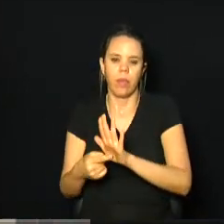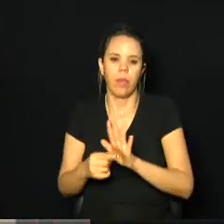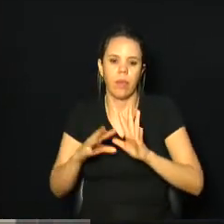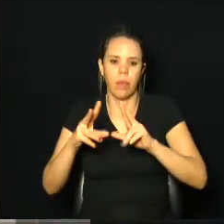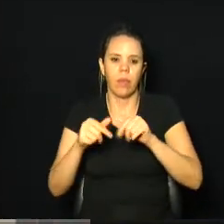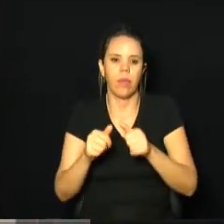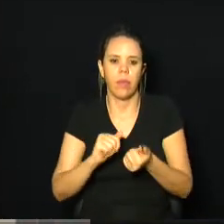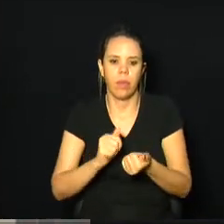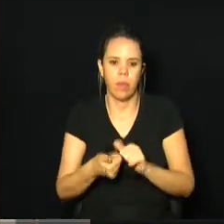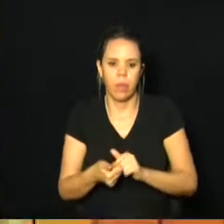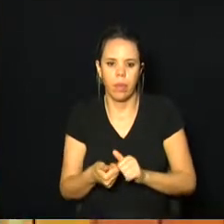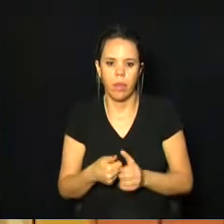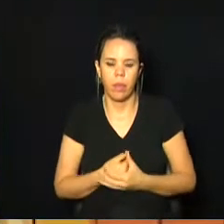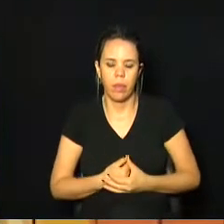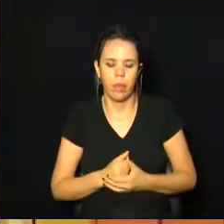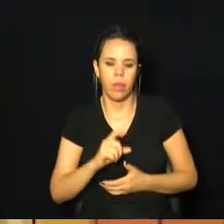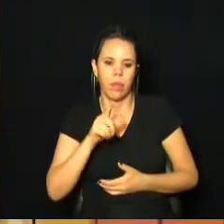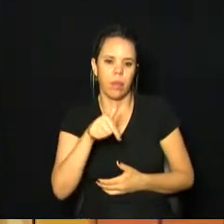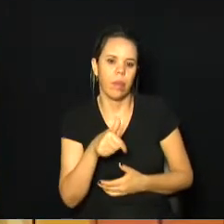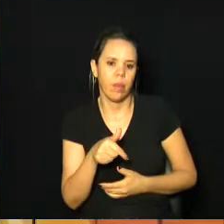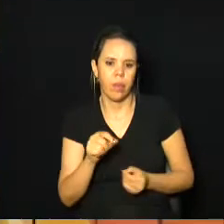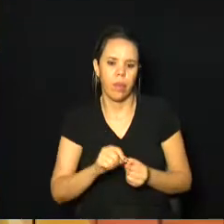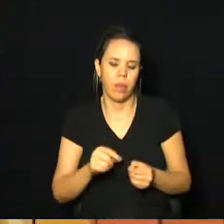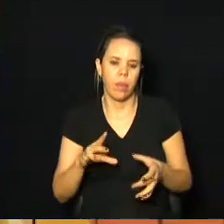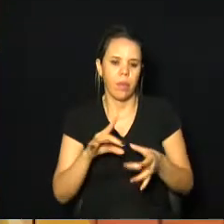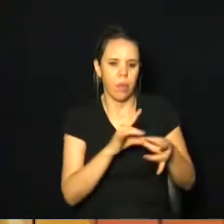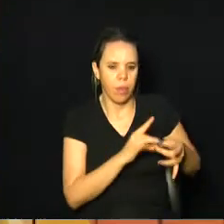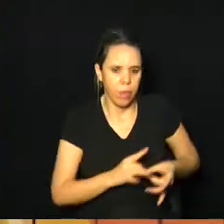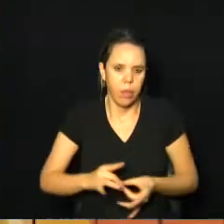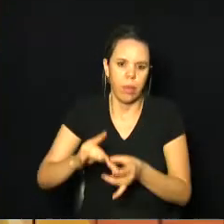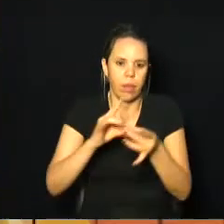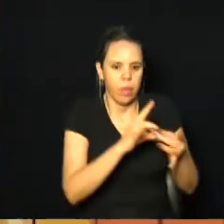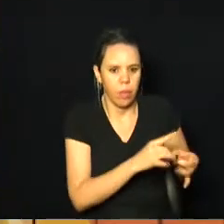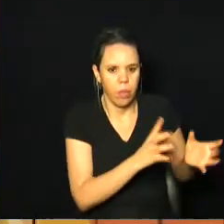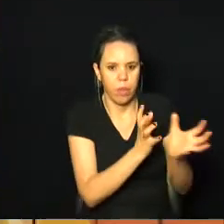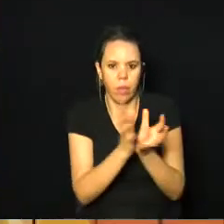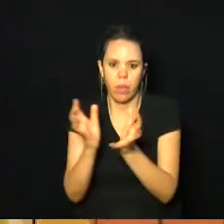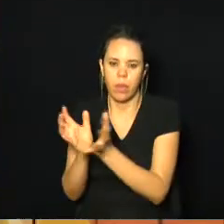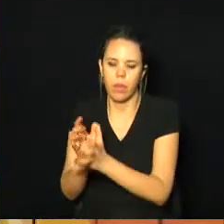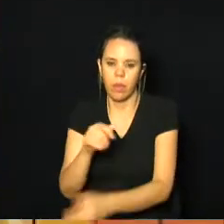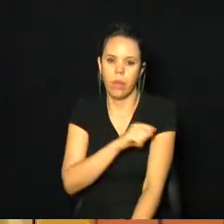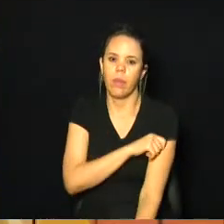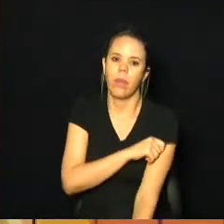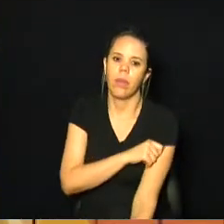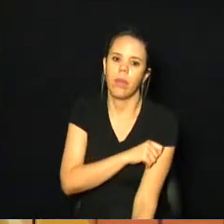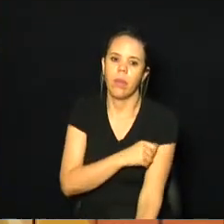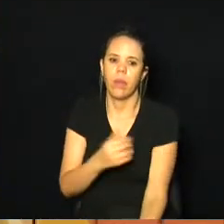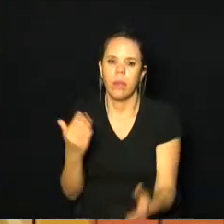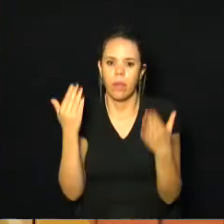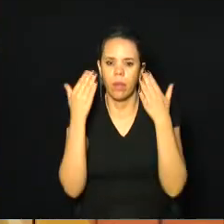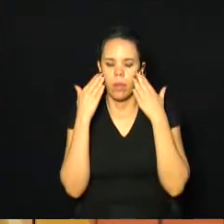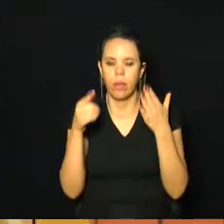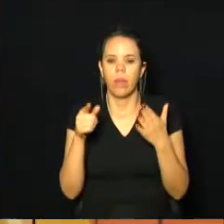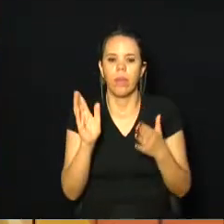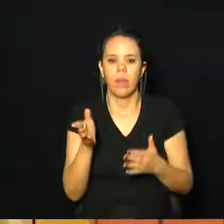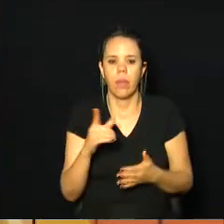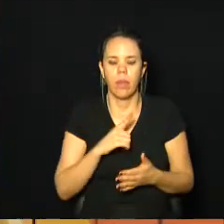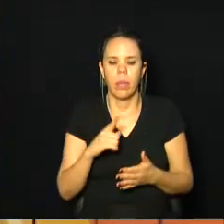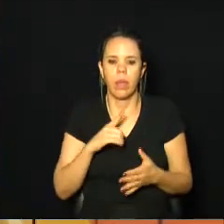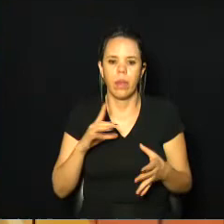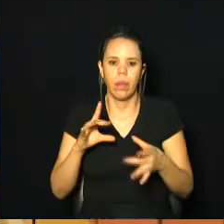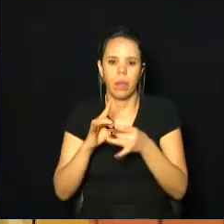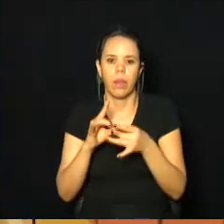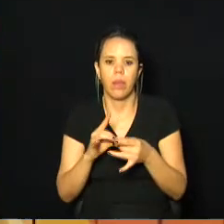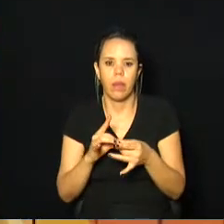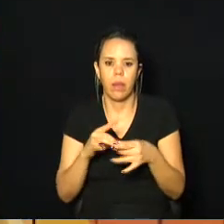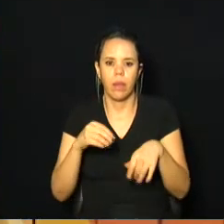as modalidades e depois de você fazer parceria com os clubes. Então, aquele aluno que se destaca, você já tem uma parceria, você